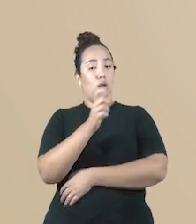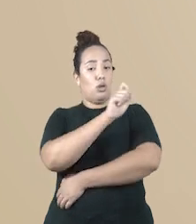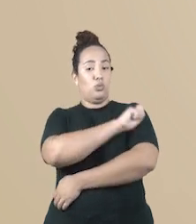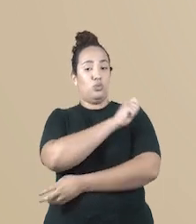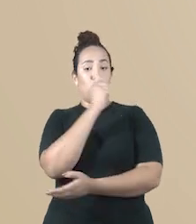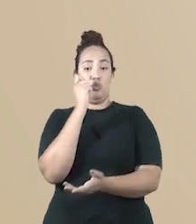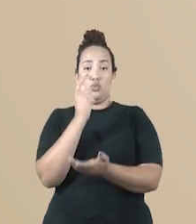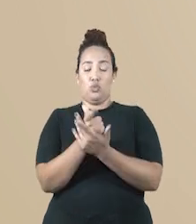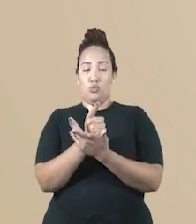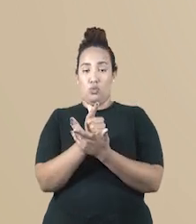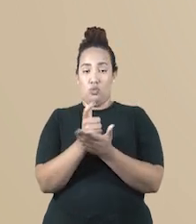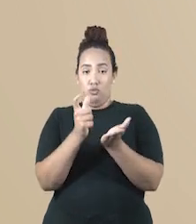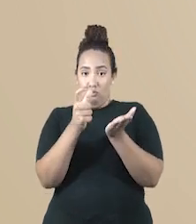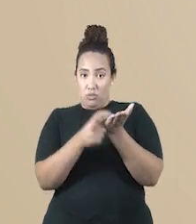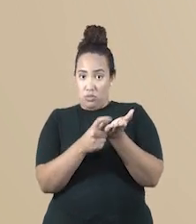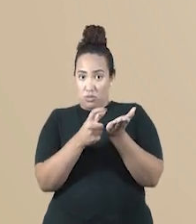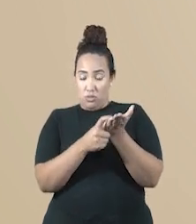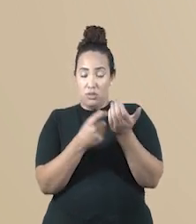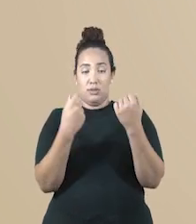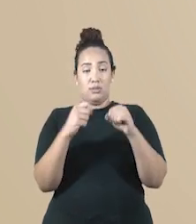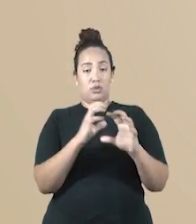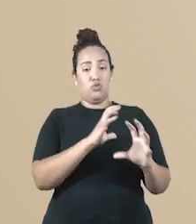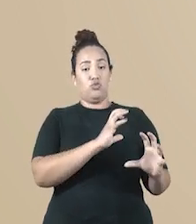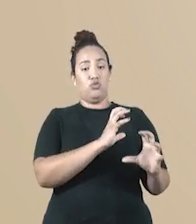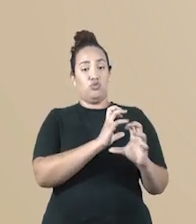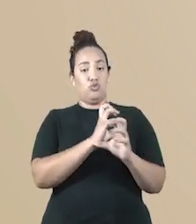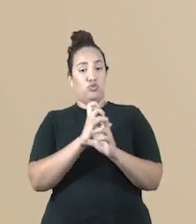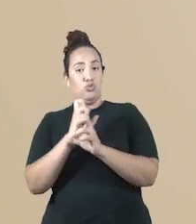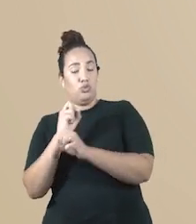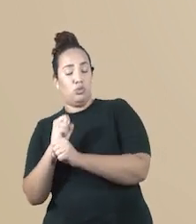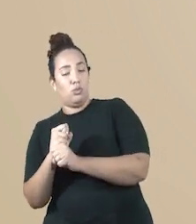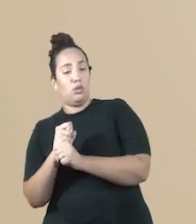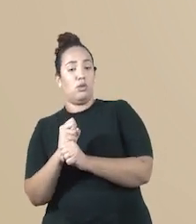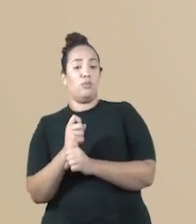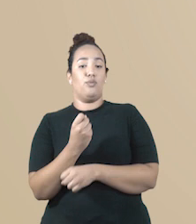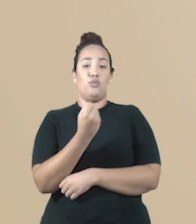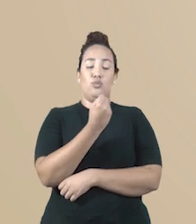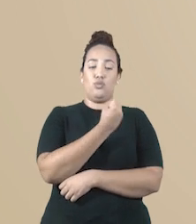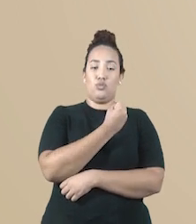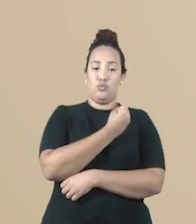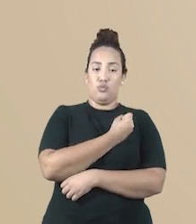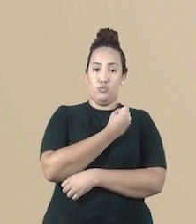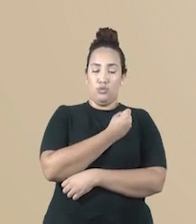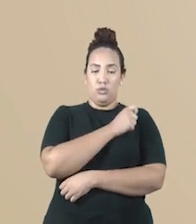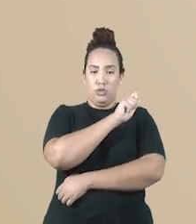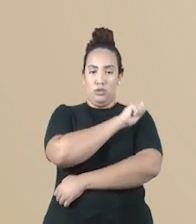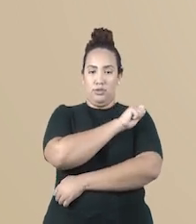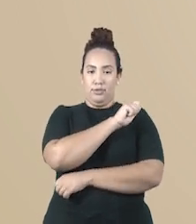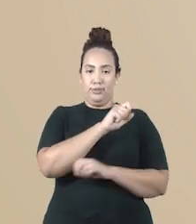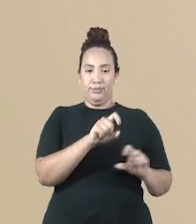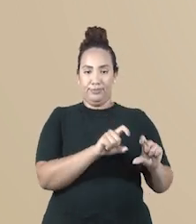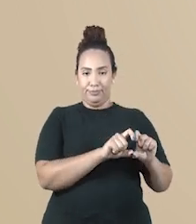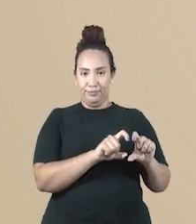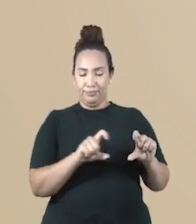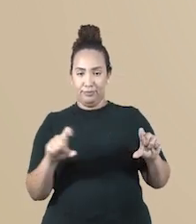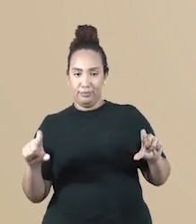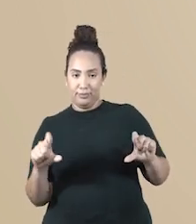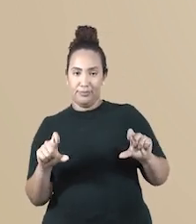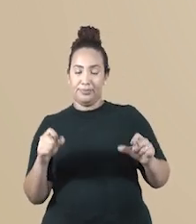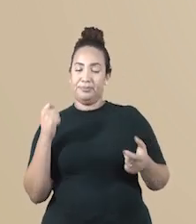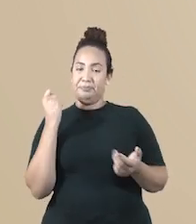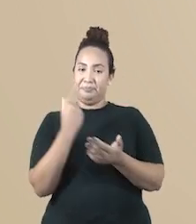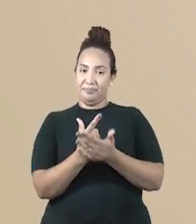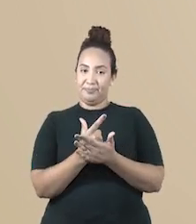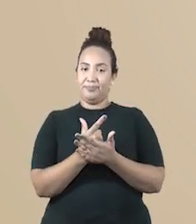que compraram os bilhetes, nós precisamos somar o número de alunos que aparecem aqui embaixo e